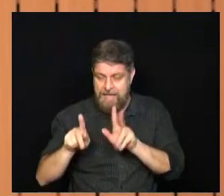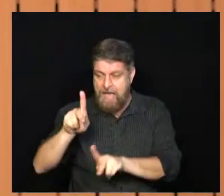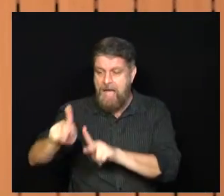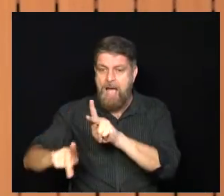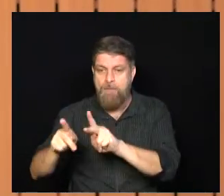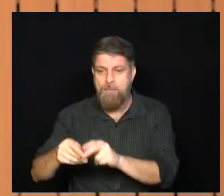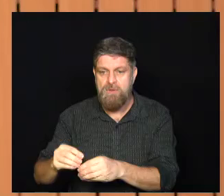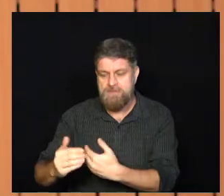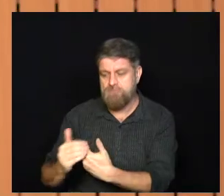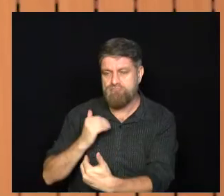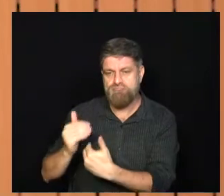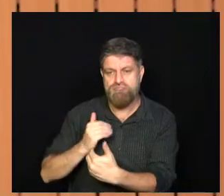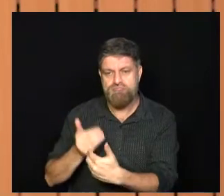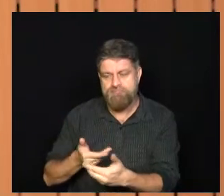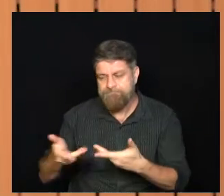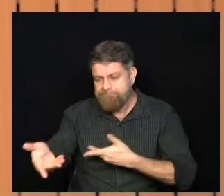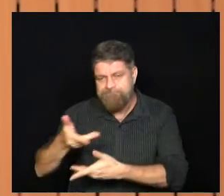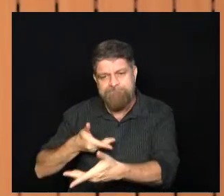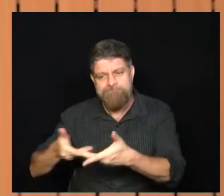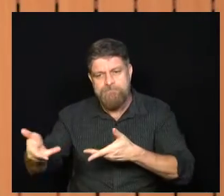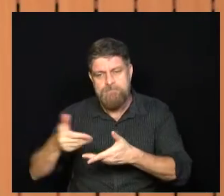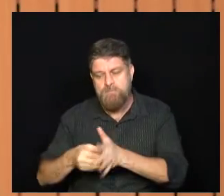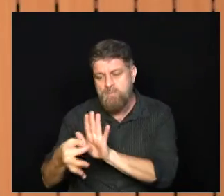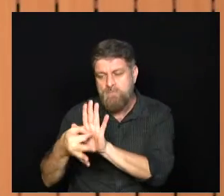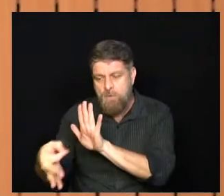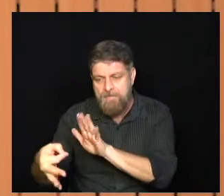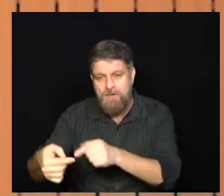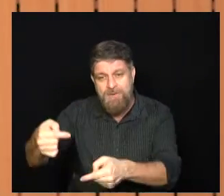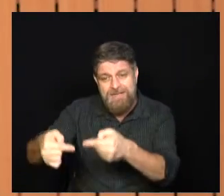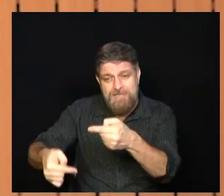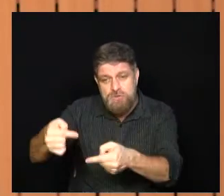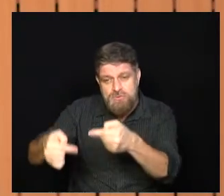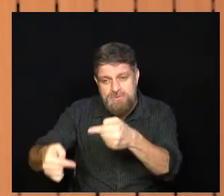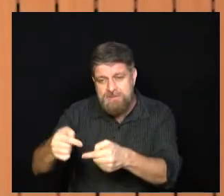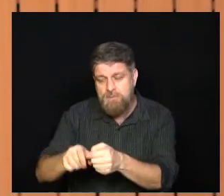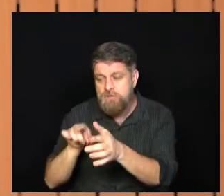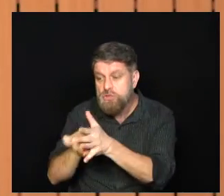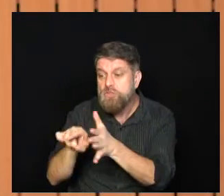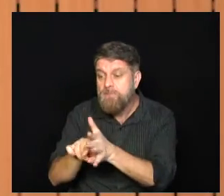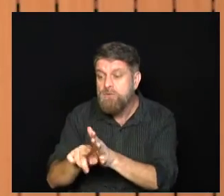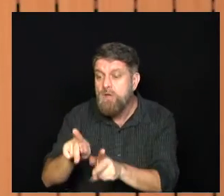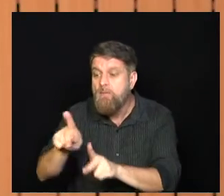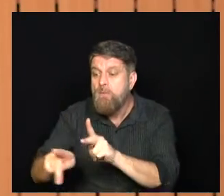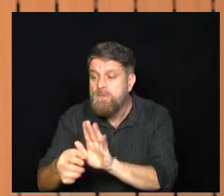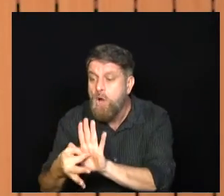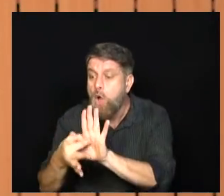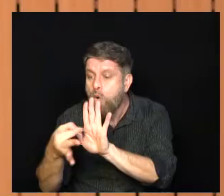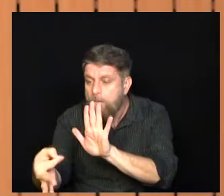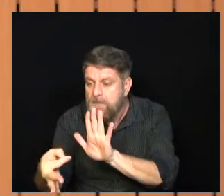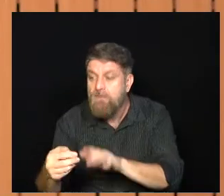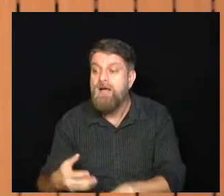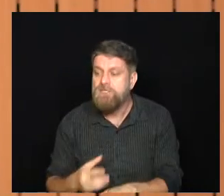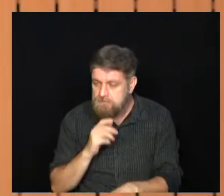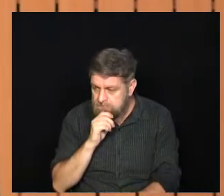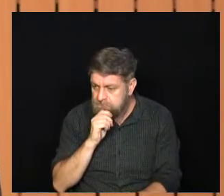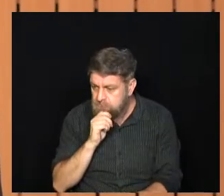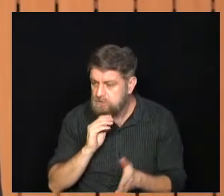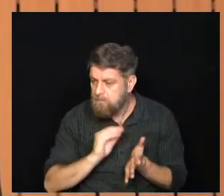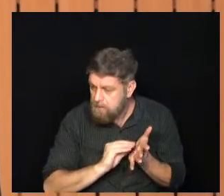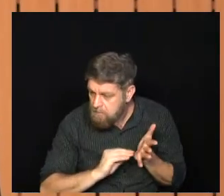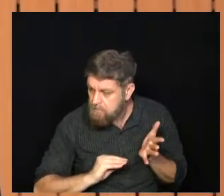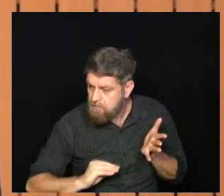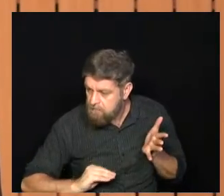pela população na discussão, na consulta pública que nós fizemos à população. Essa